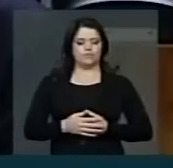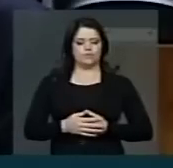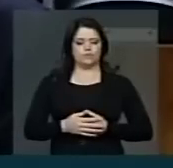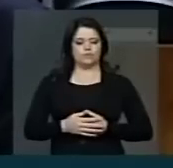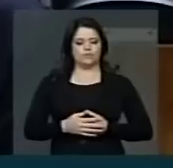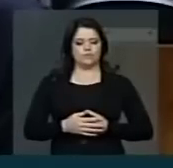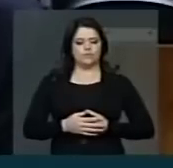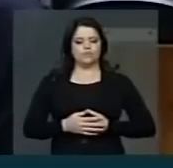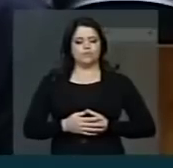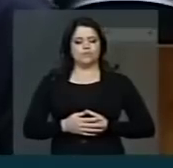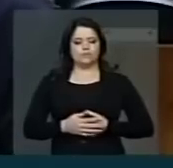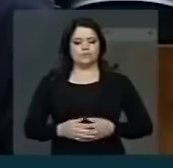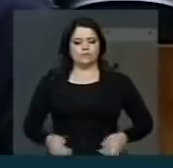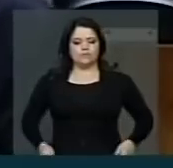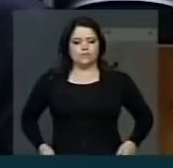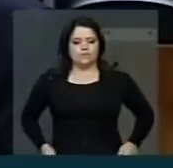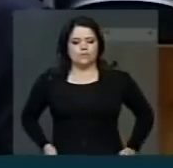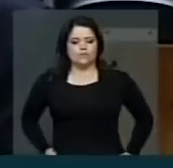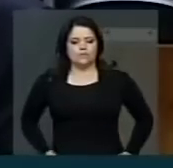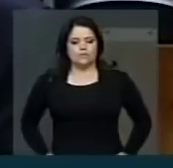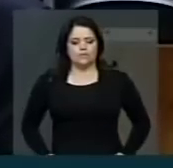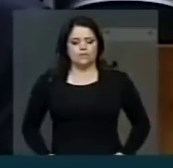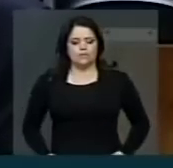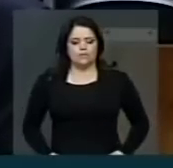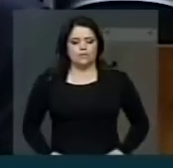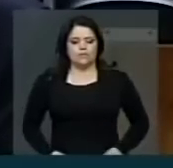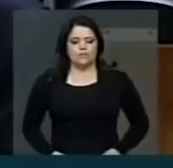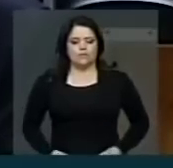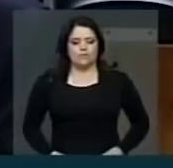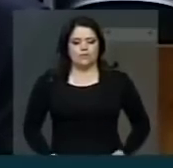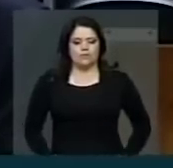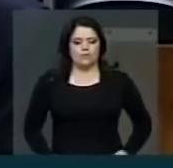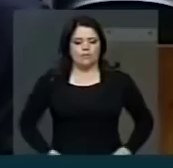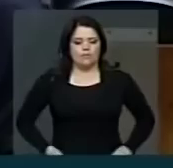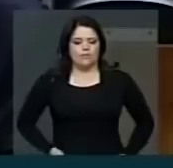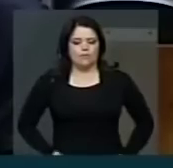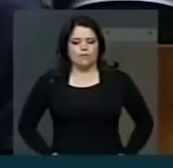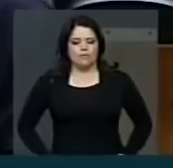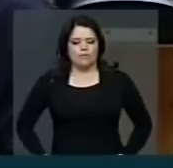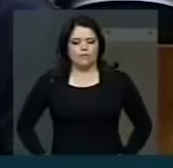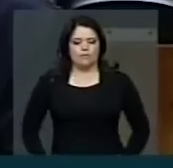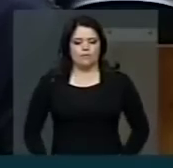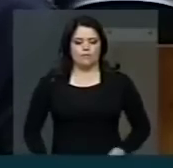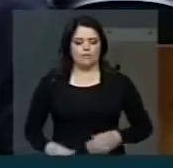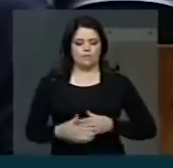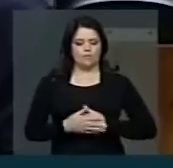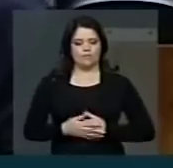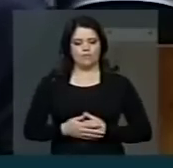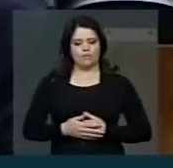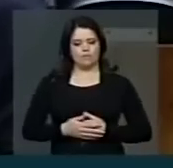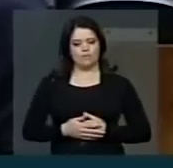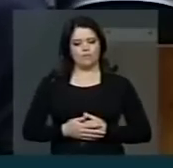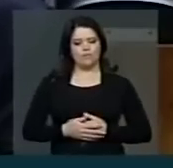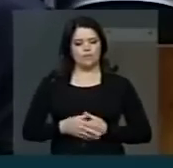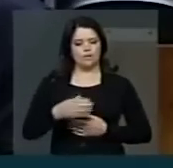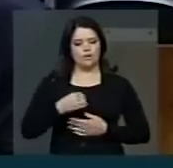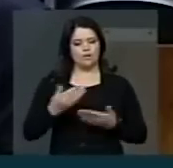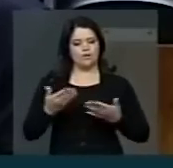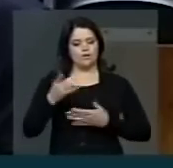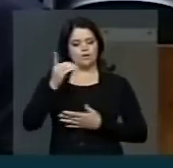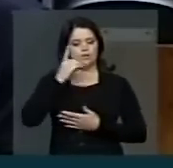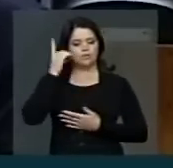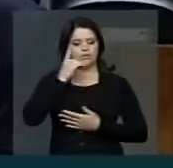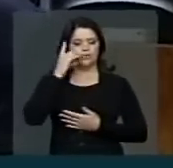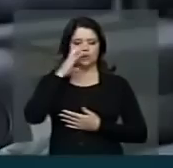Obrigado, deputado Mauro Benevides, do PMDB do Ceará. Deputado Domingos Dutra, para uma breve